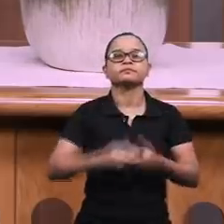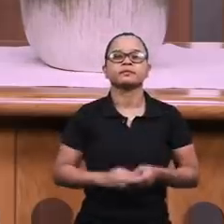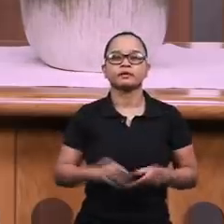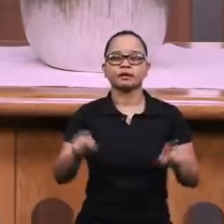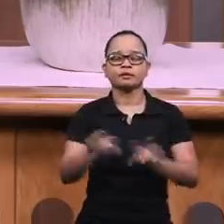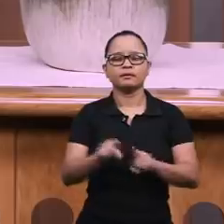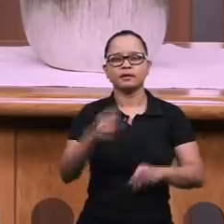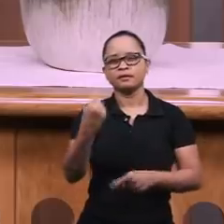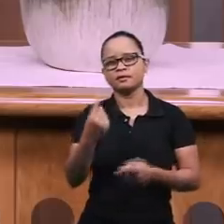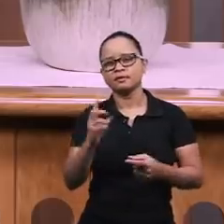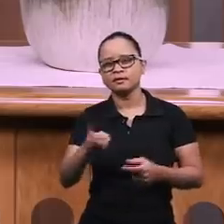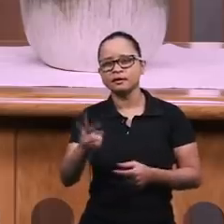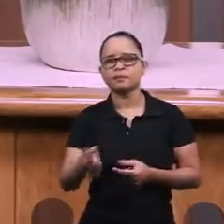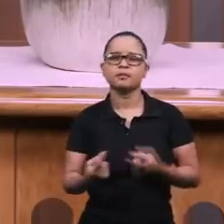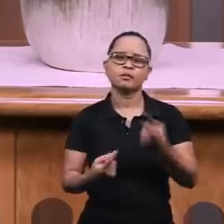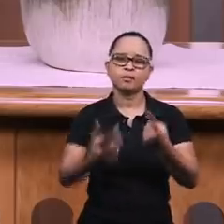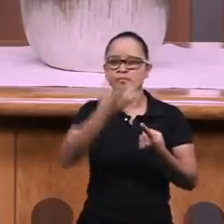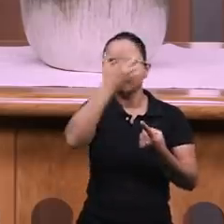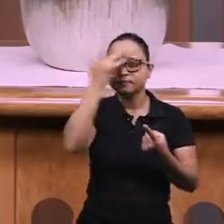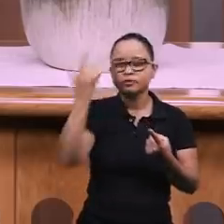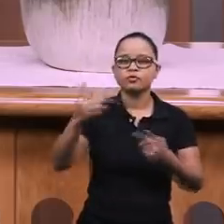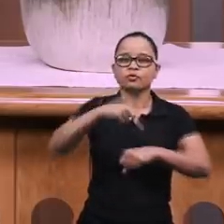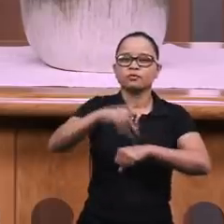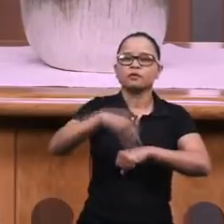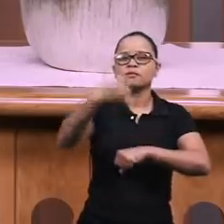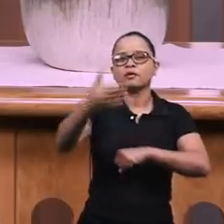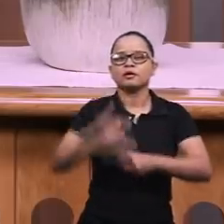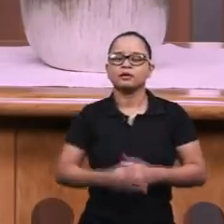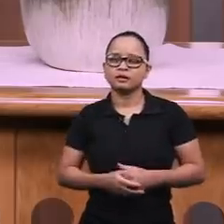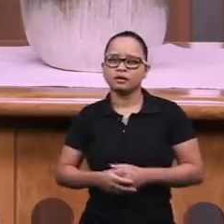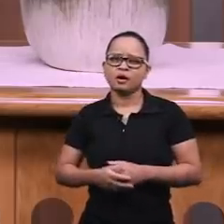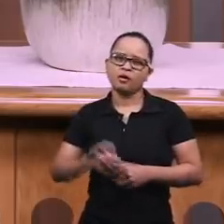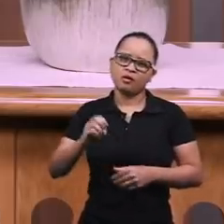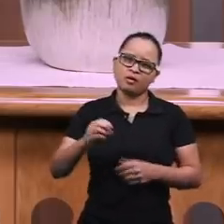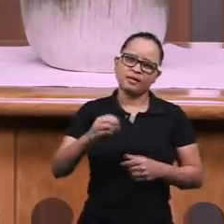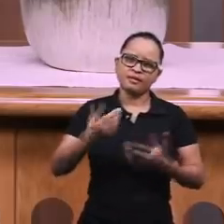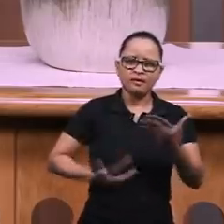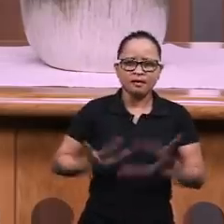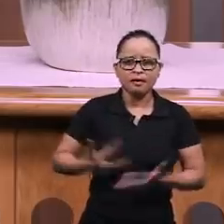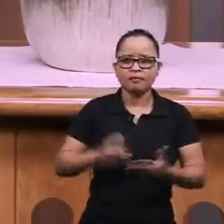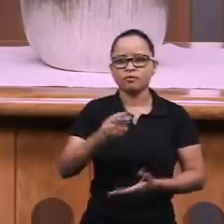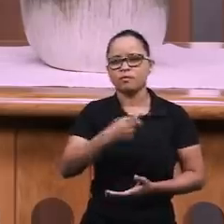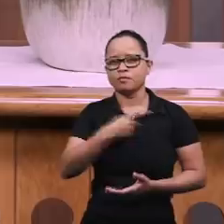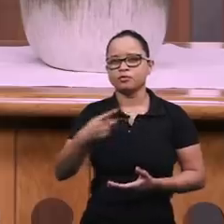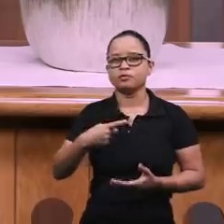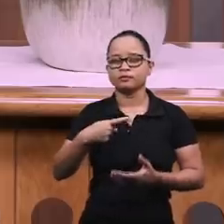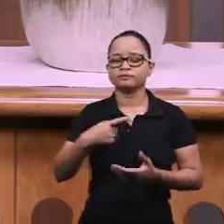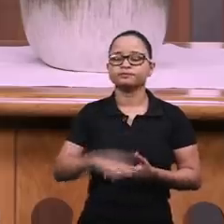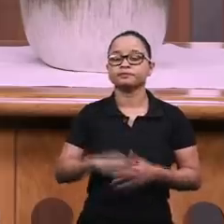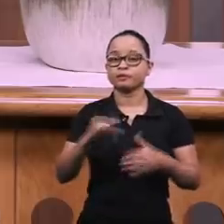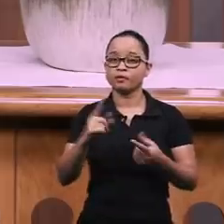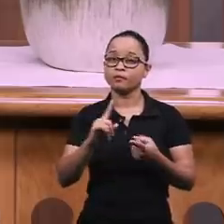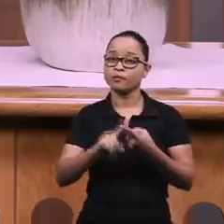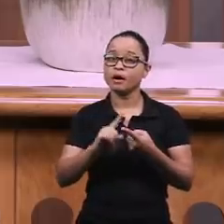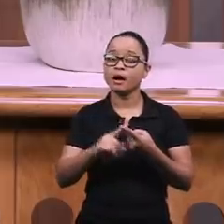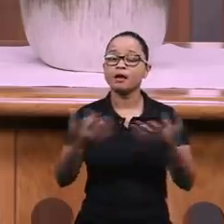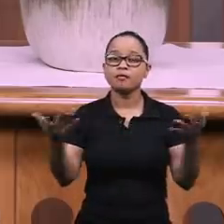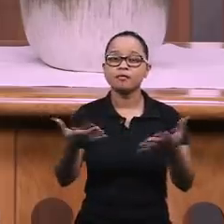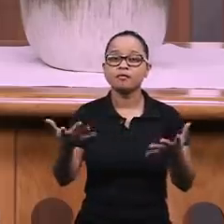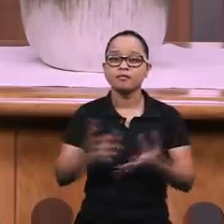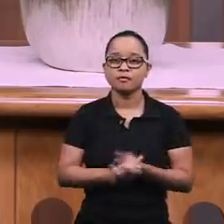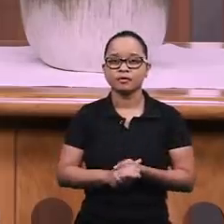trazendo também aqui uma participação do exterior participação de irmãos o pastores do exterior e nós vamos ter agora uma